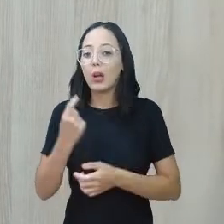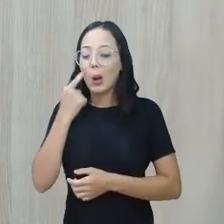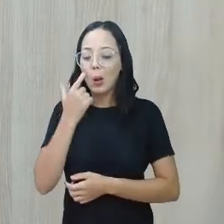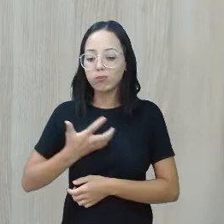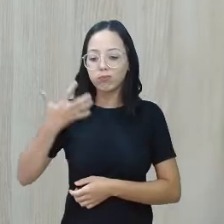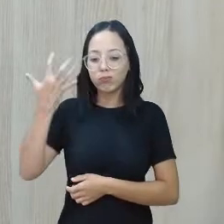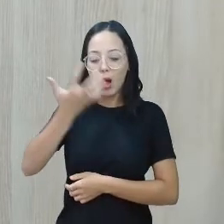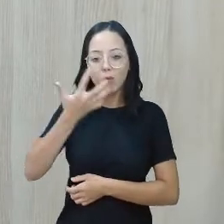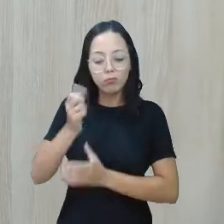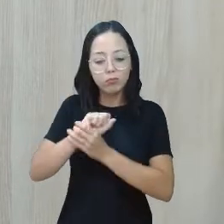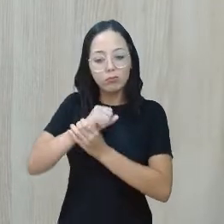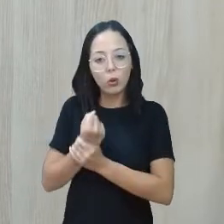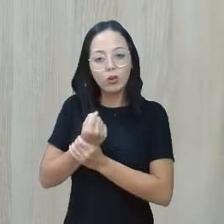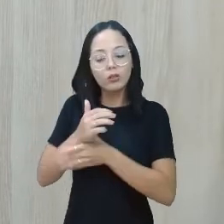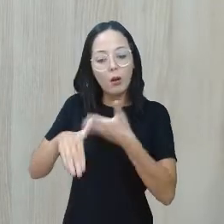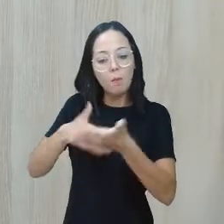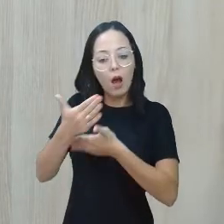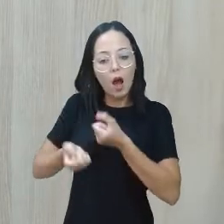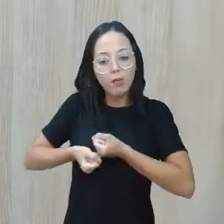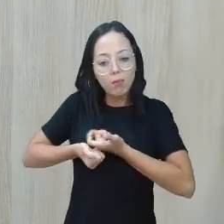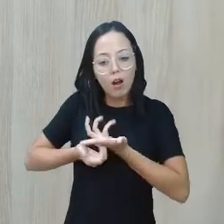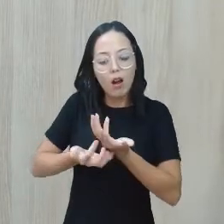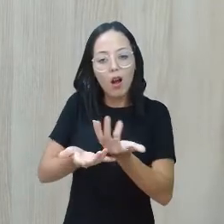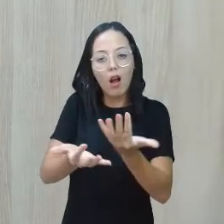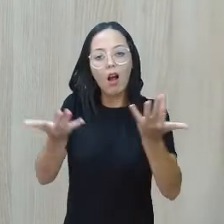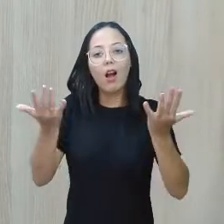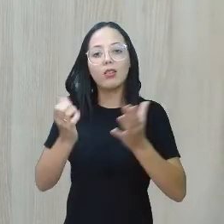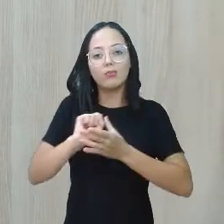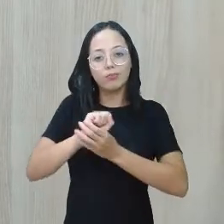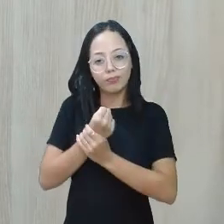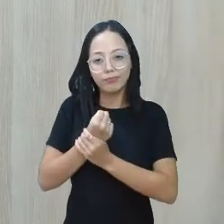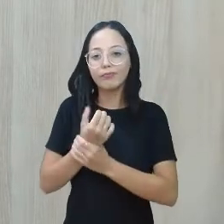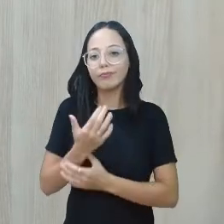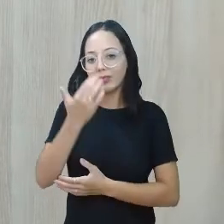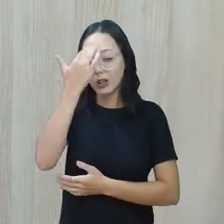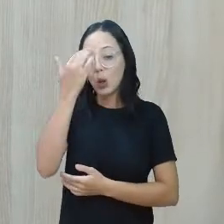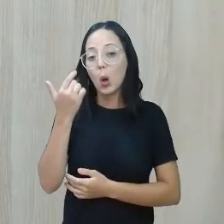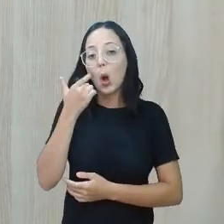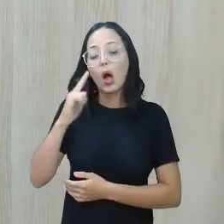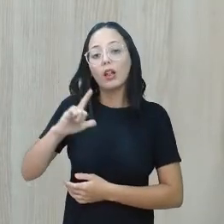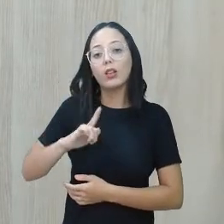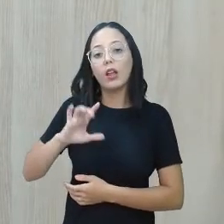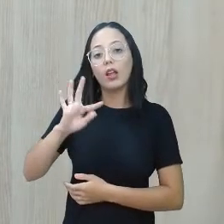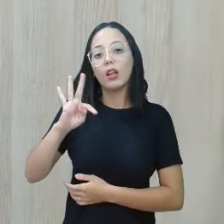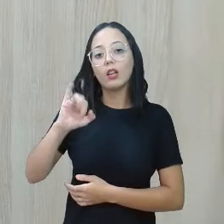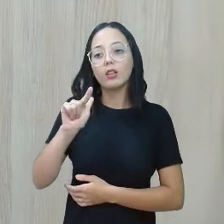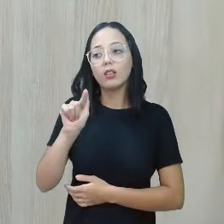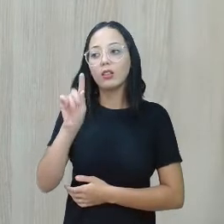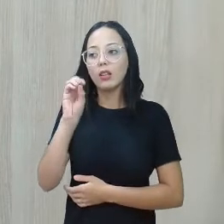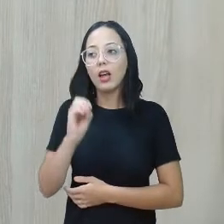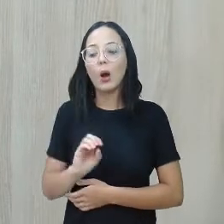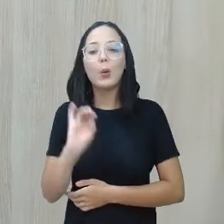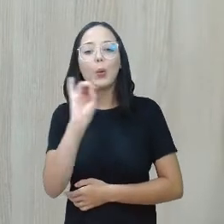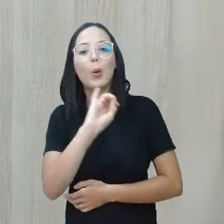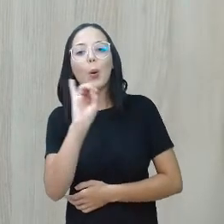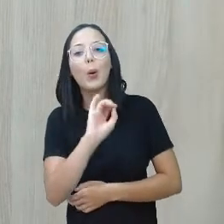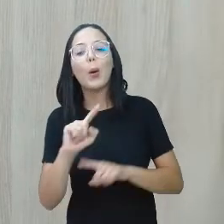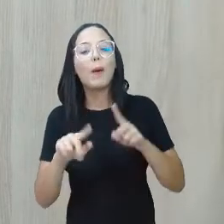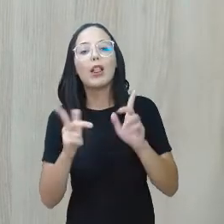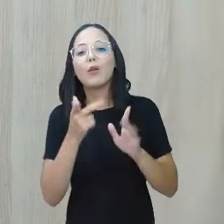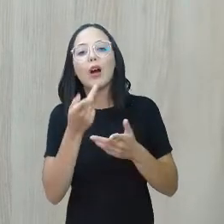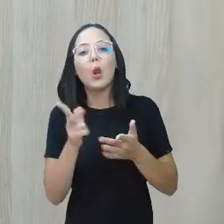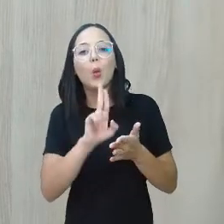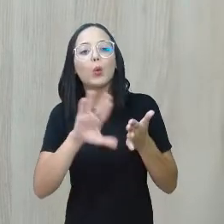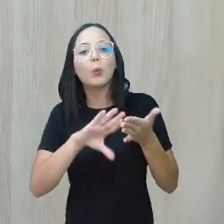música ela se fortalecesse e ela florescesse mais ainda. Ó, temos Tiago, que apareceu. Oi, Tiago! Ele só não disse qual é a escola